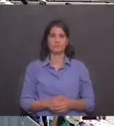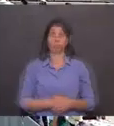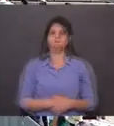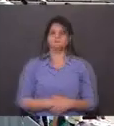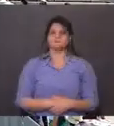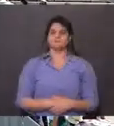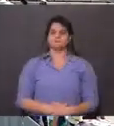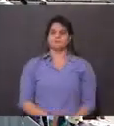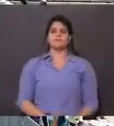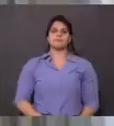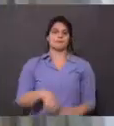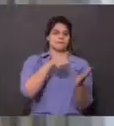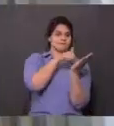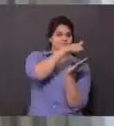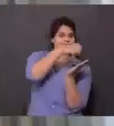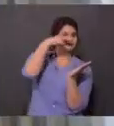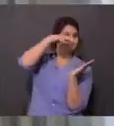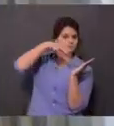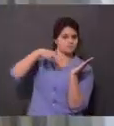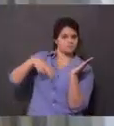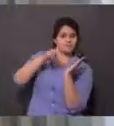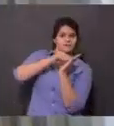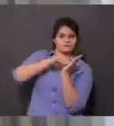Lectio Sancti Evangelii